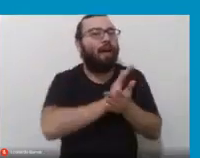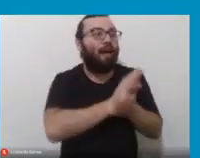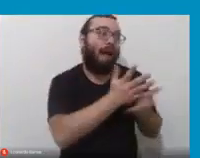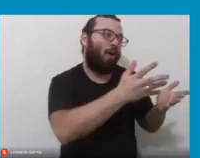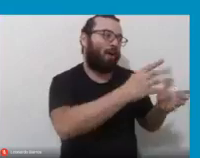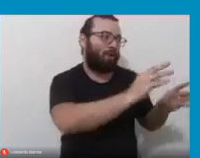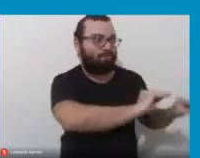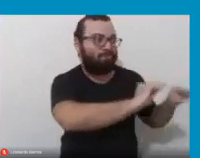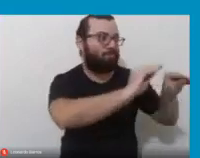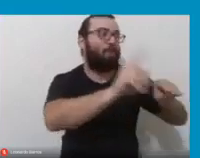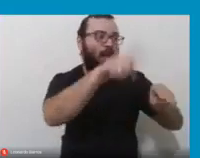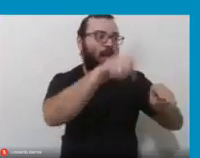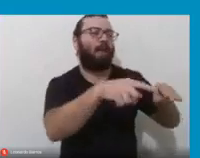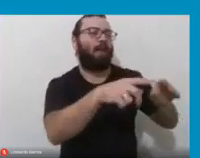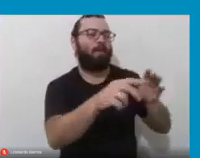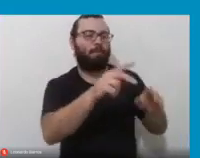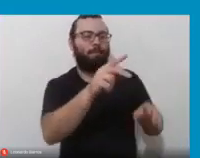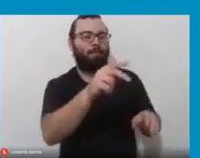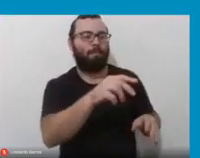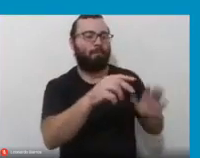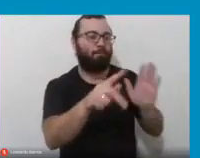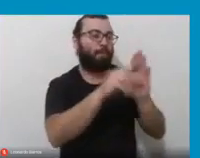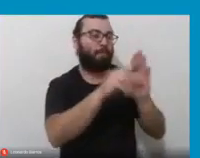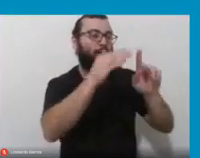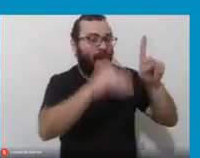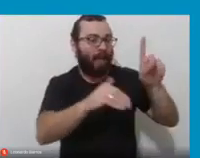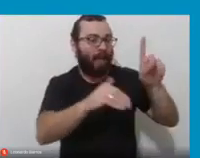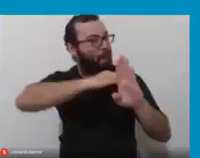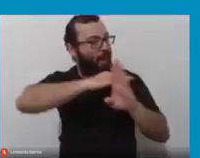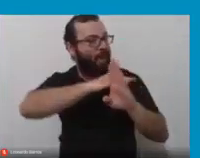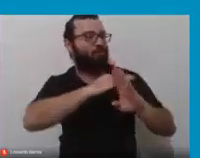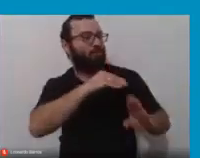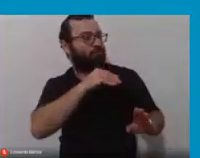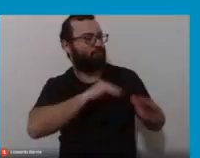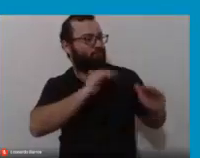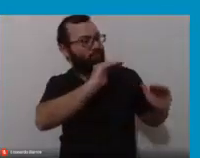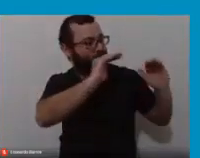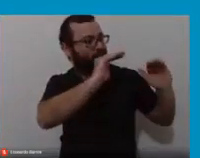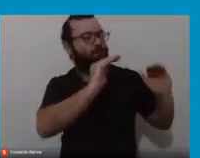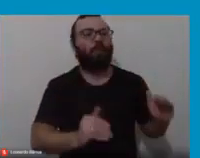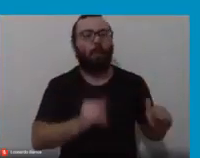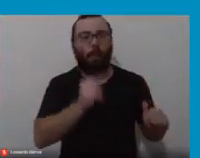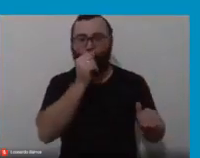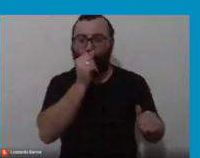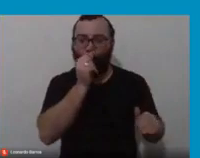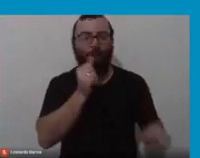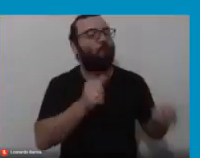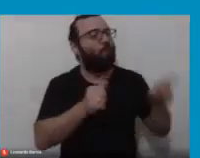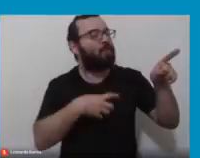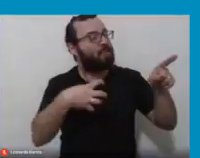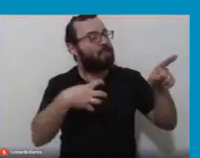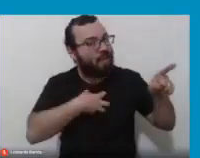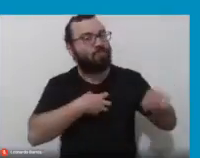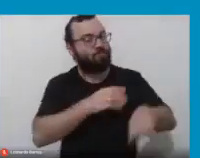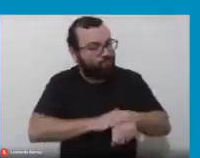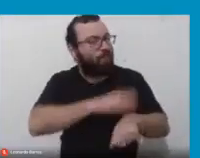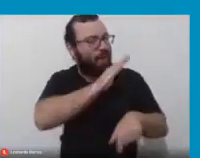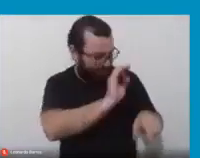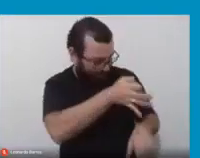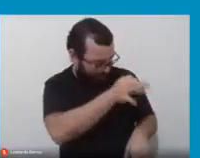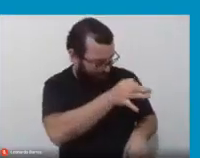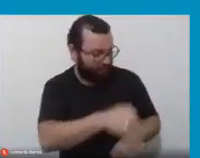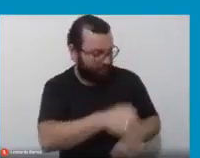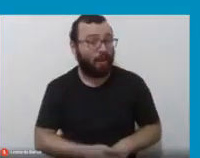uma pessoa de classe média, que está mais, né, conhecido, classe média alta, você sente mais isso. Eu tenho